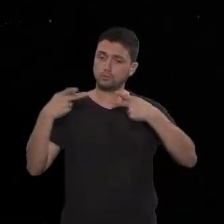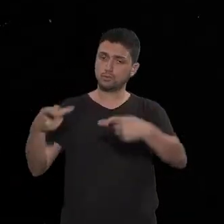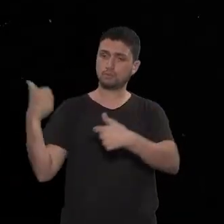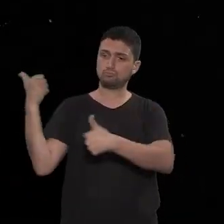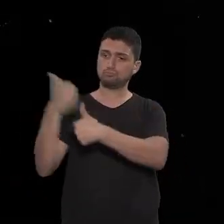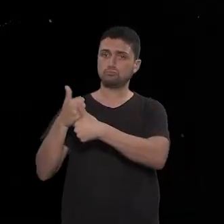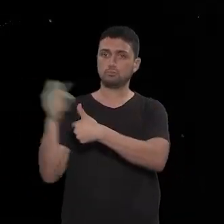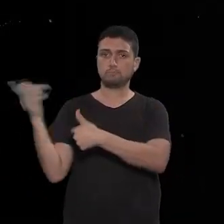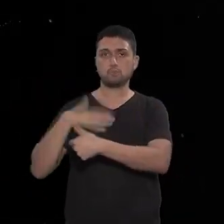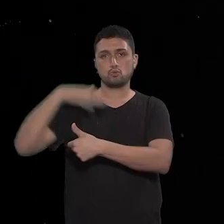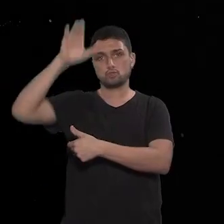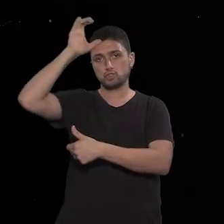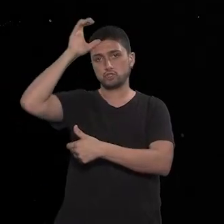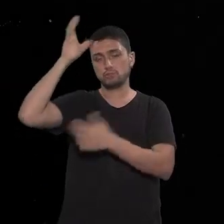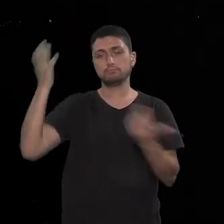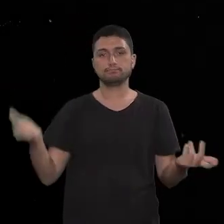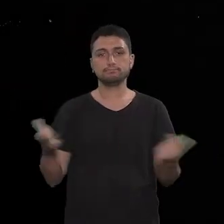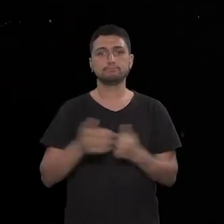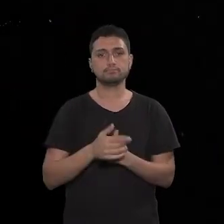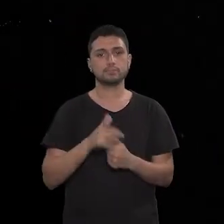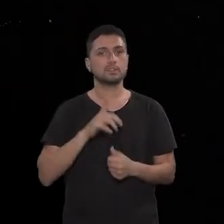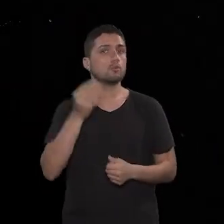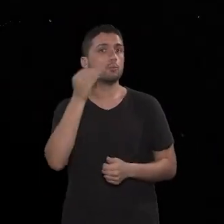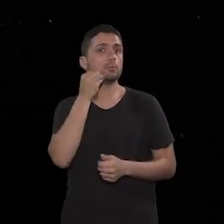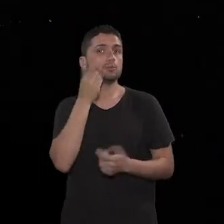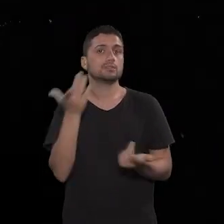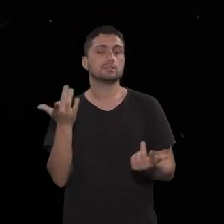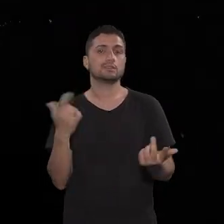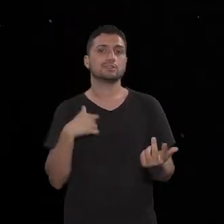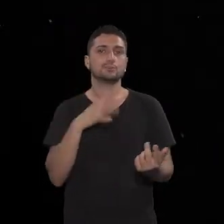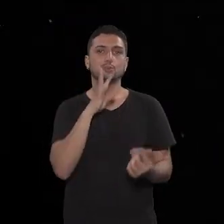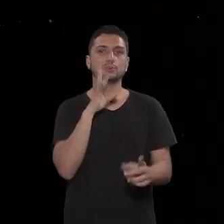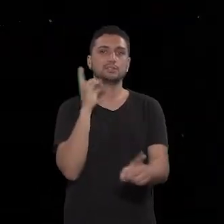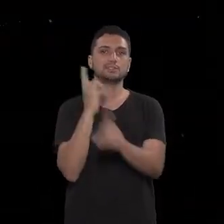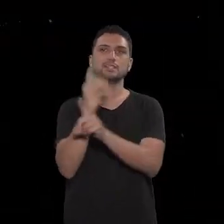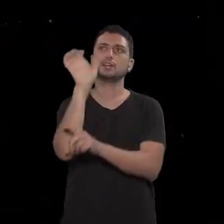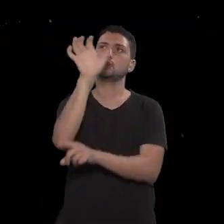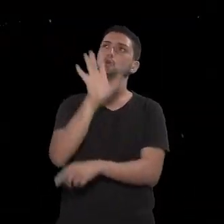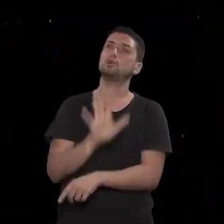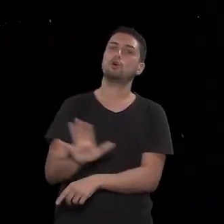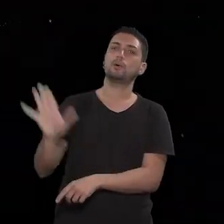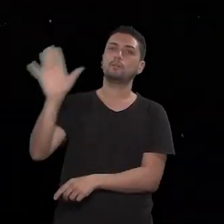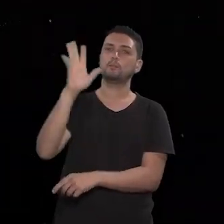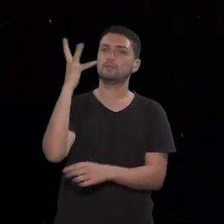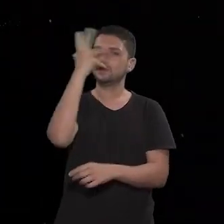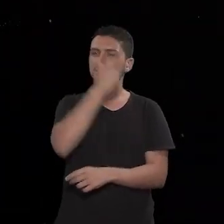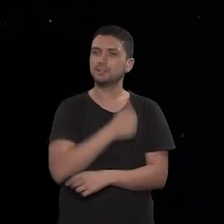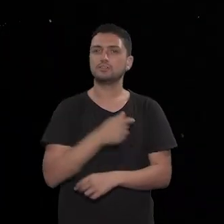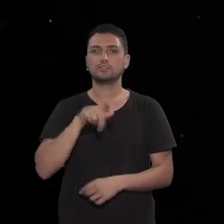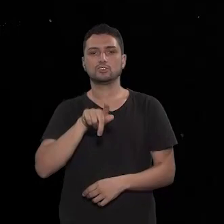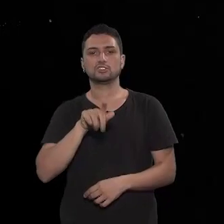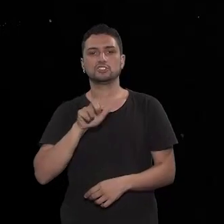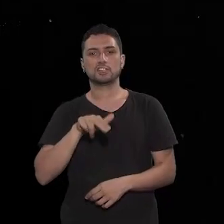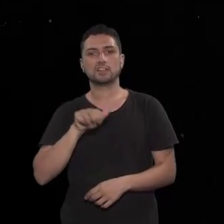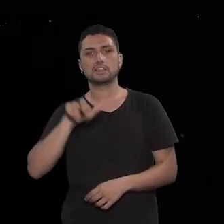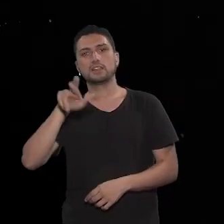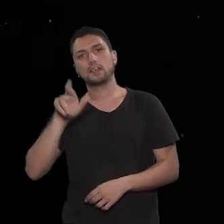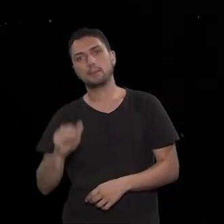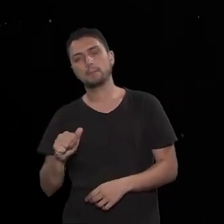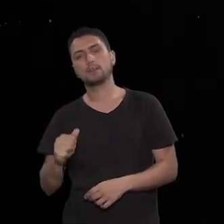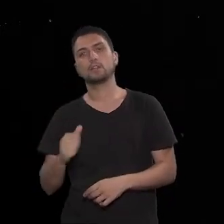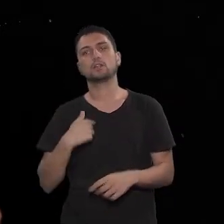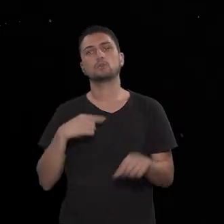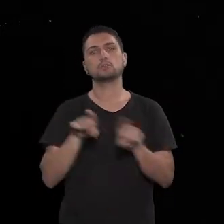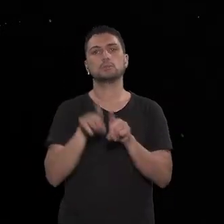viagem. Fui convidado para ir no lugar dele e tive a oportunidade aí de conhecer a Europa, de conhecer